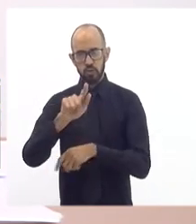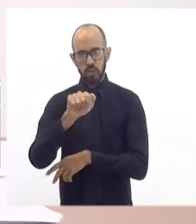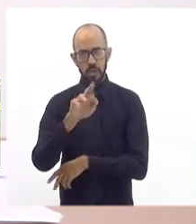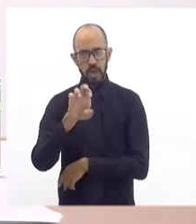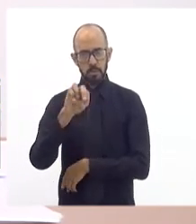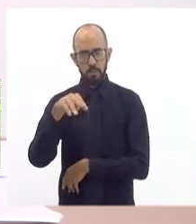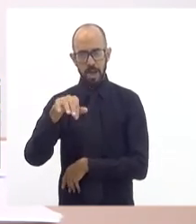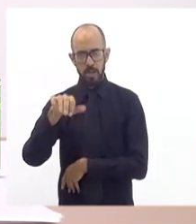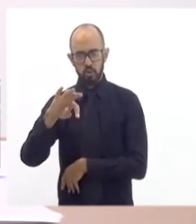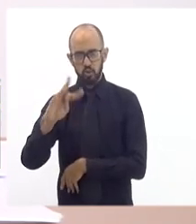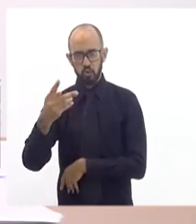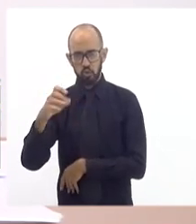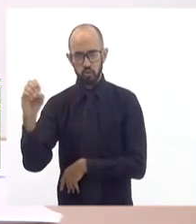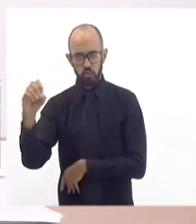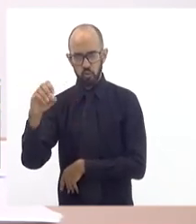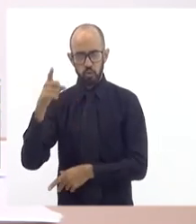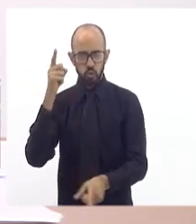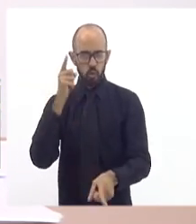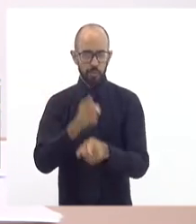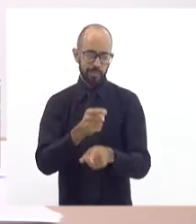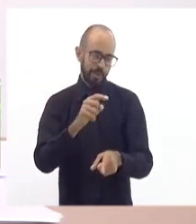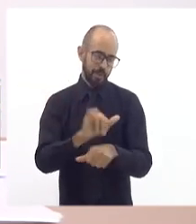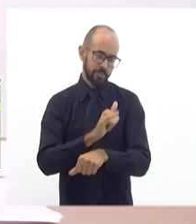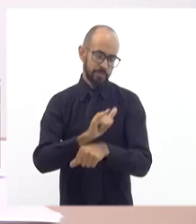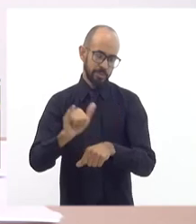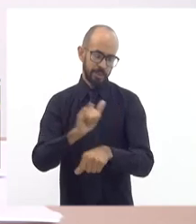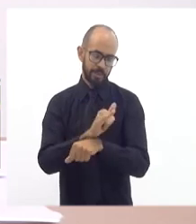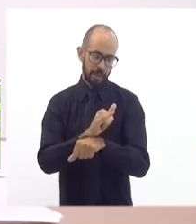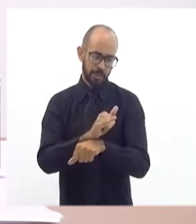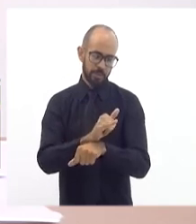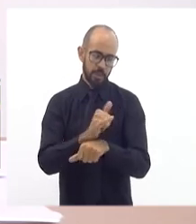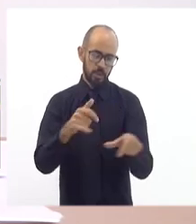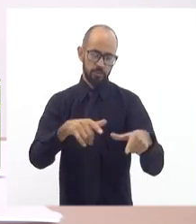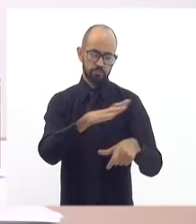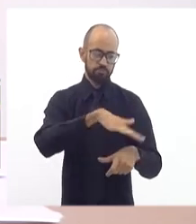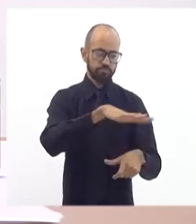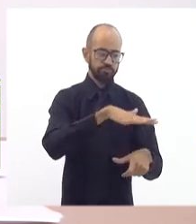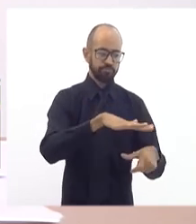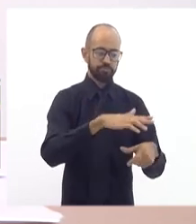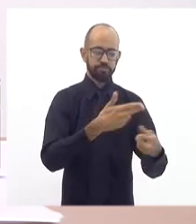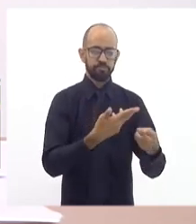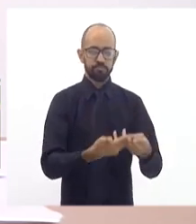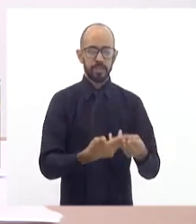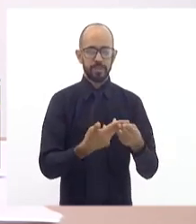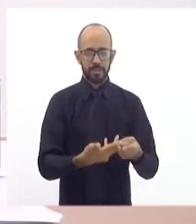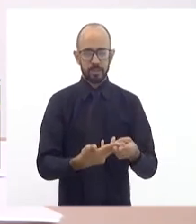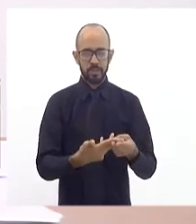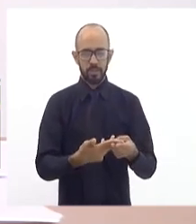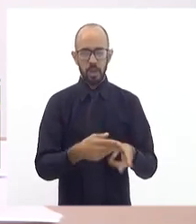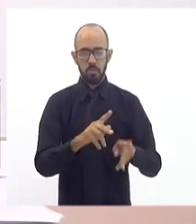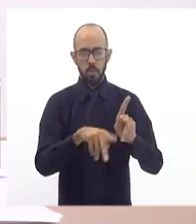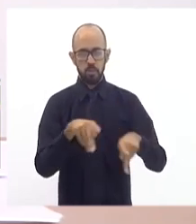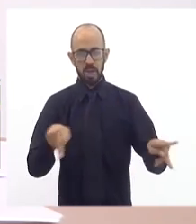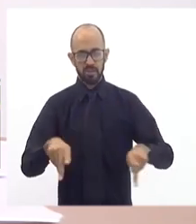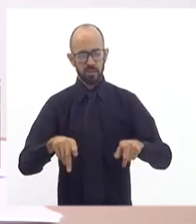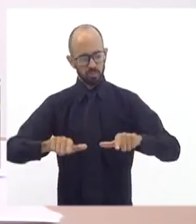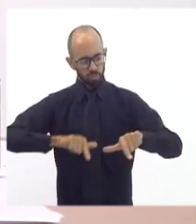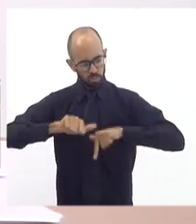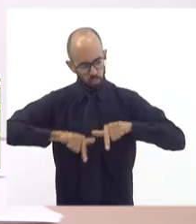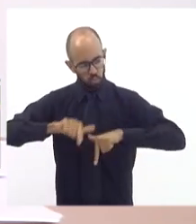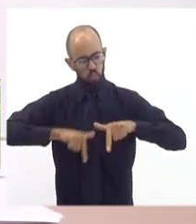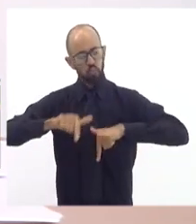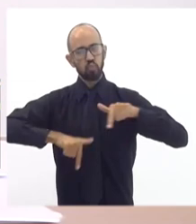Lixão de Gramacho eles encontraram como saída colocar na região de paciência e a população trabalhou